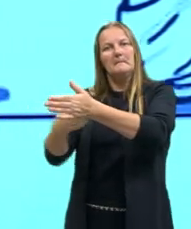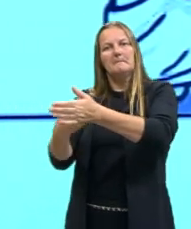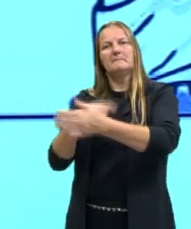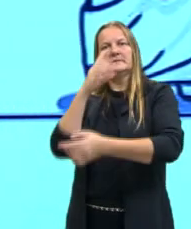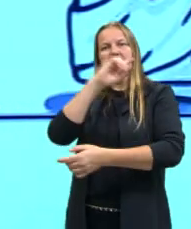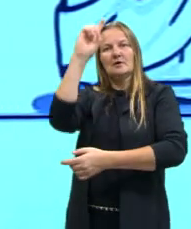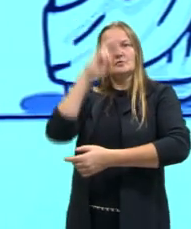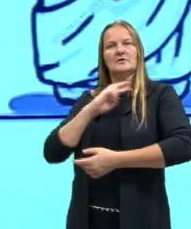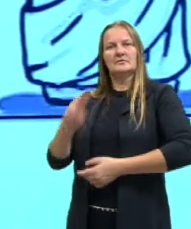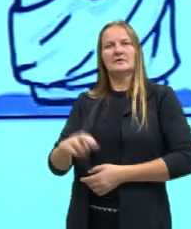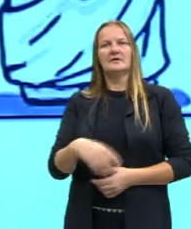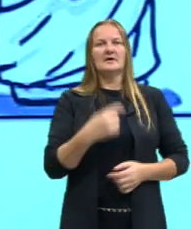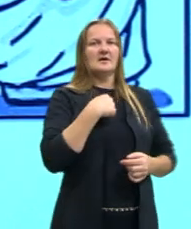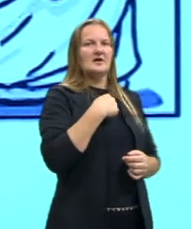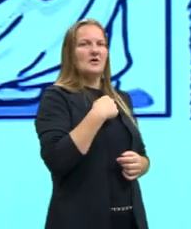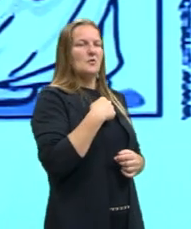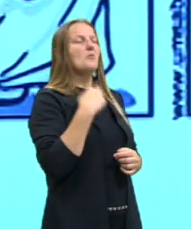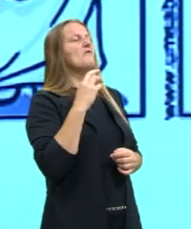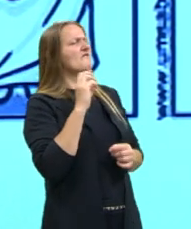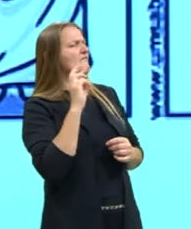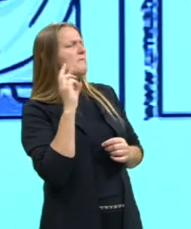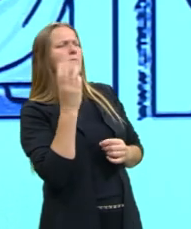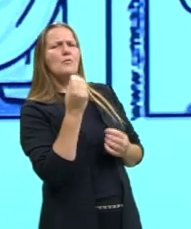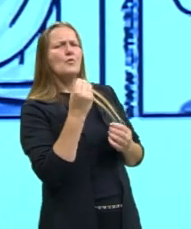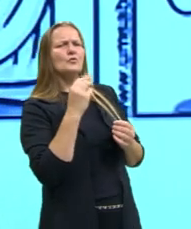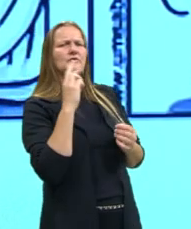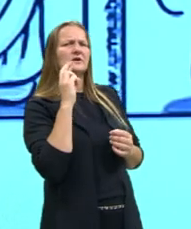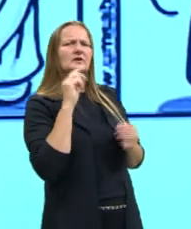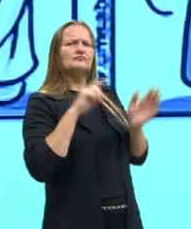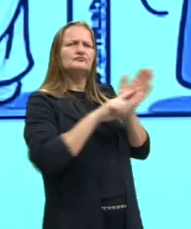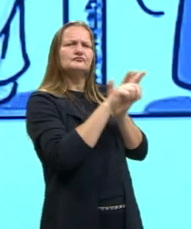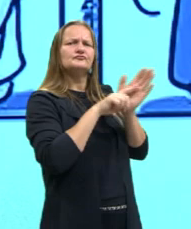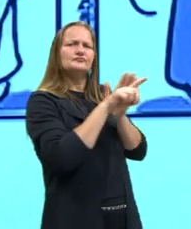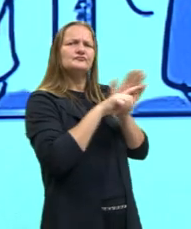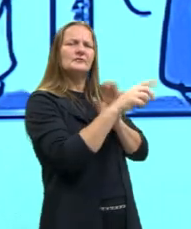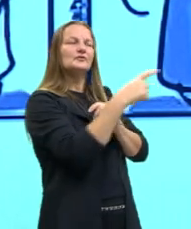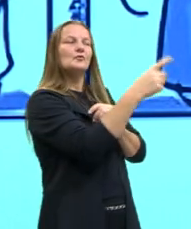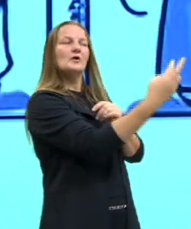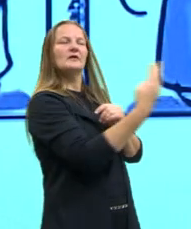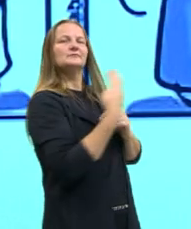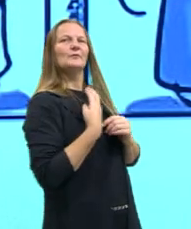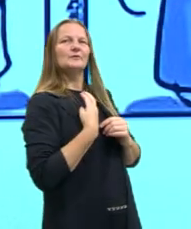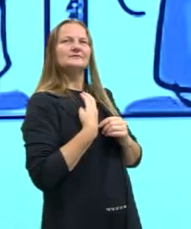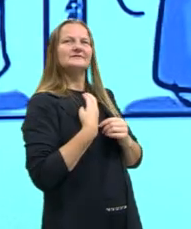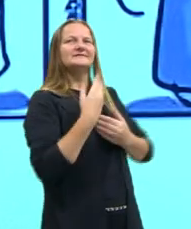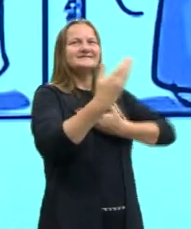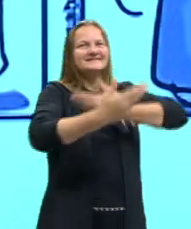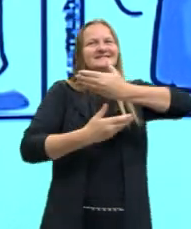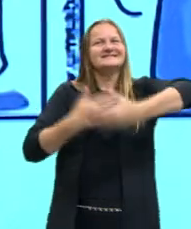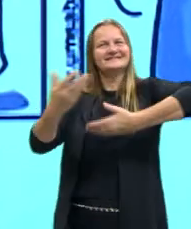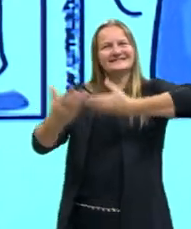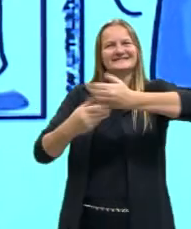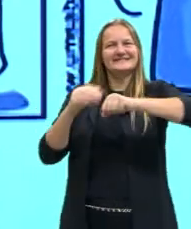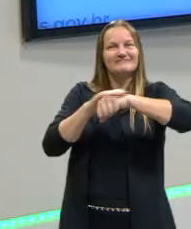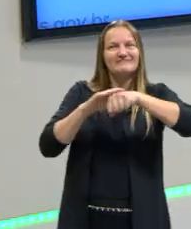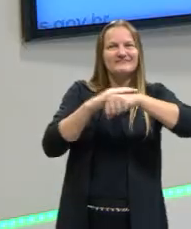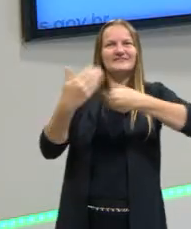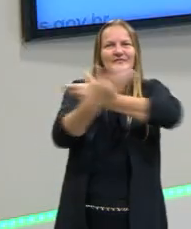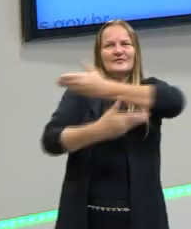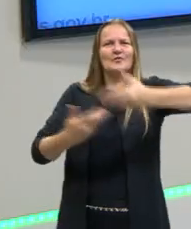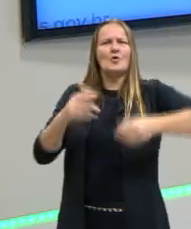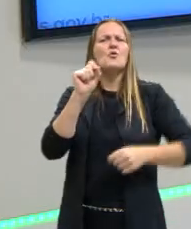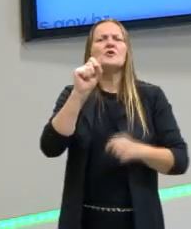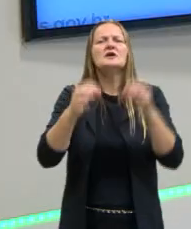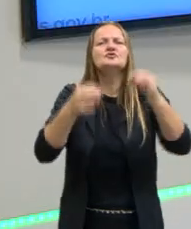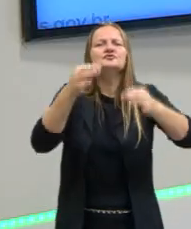que bom pois eu posso fazer várias perguntas para as suas respostas estão só que quer perguntar o que a